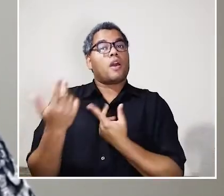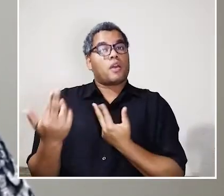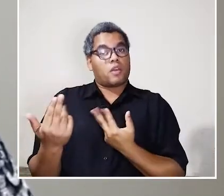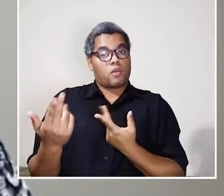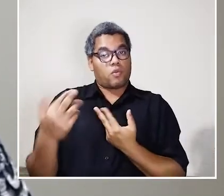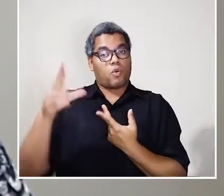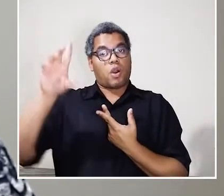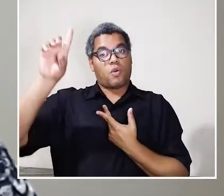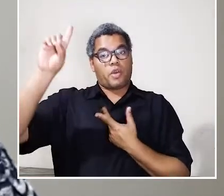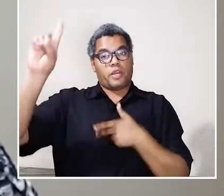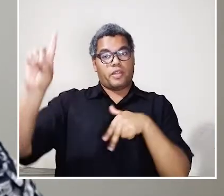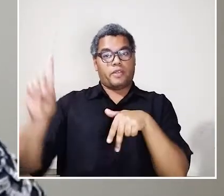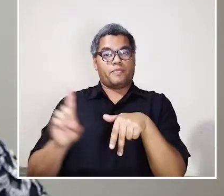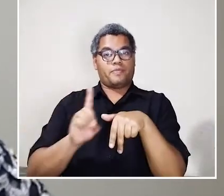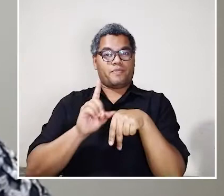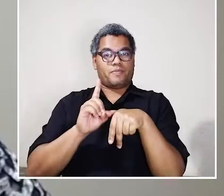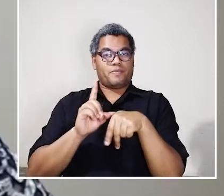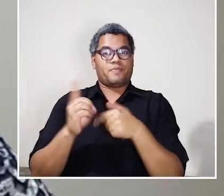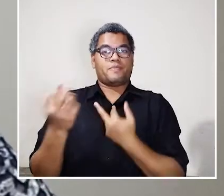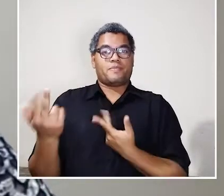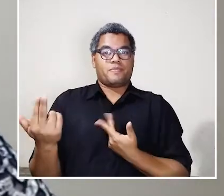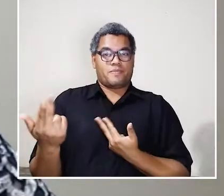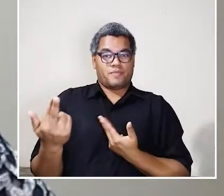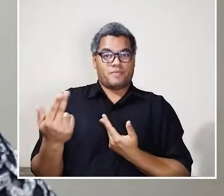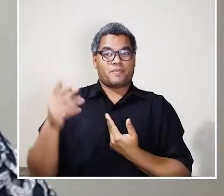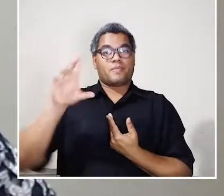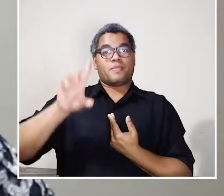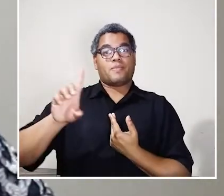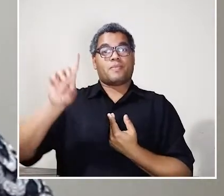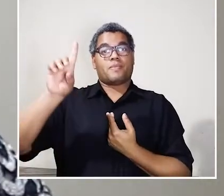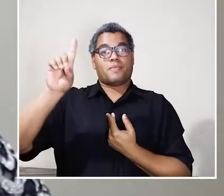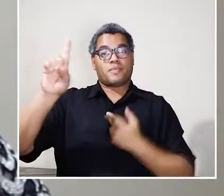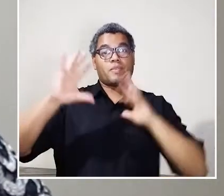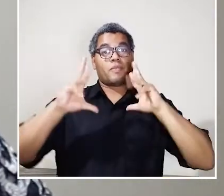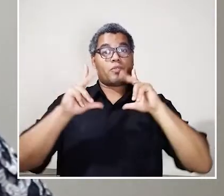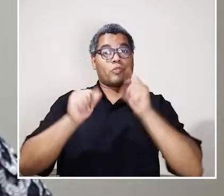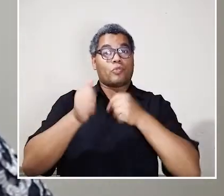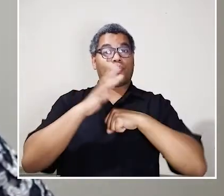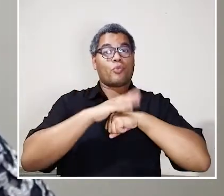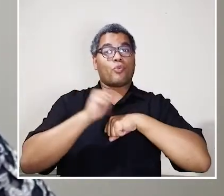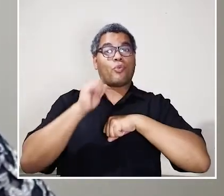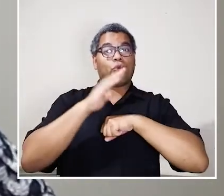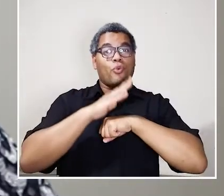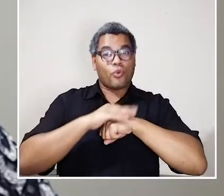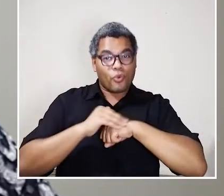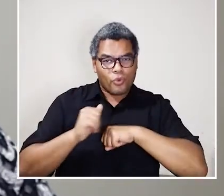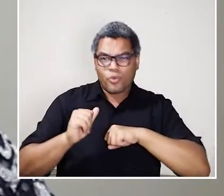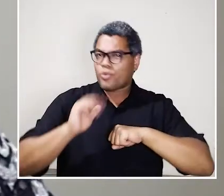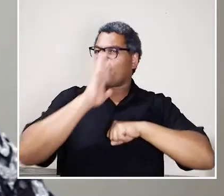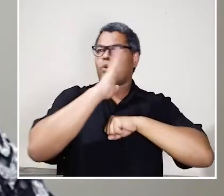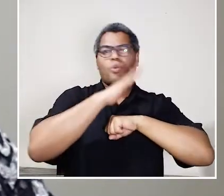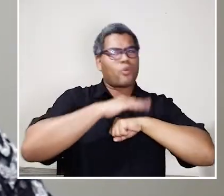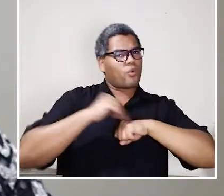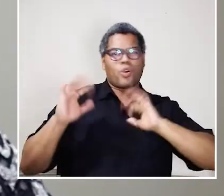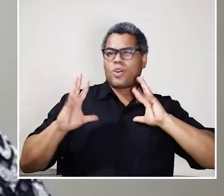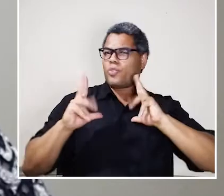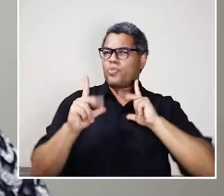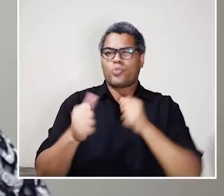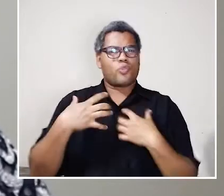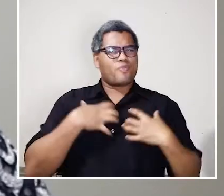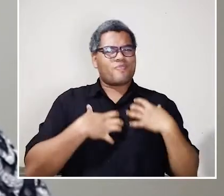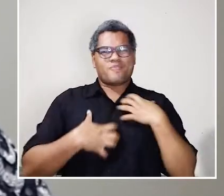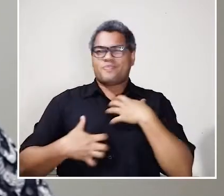assim como ele nos ajudou. O Deus de toda consolação, que nos consola em